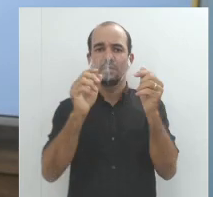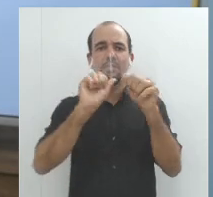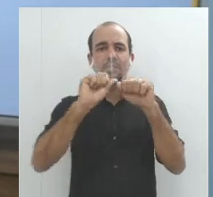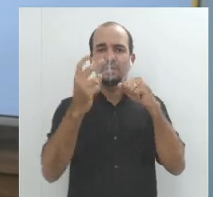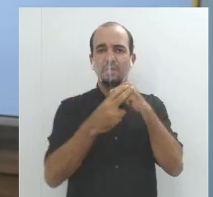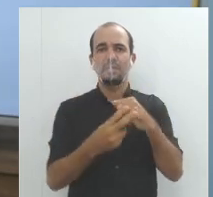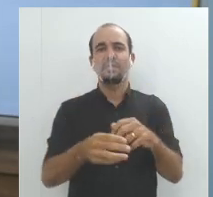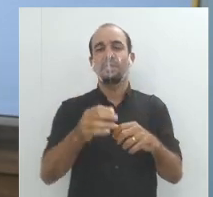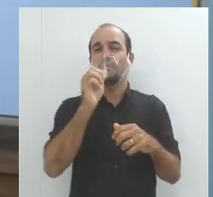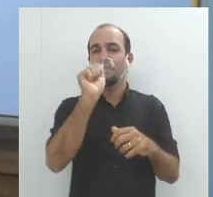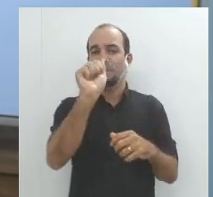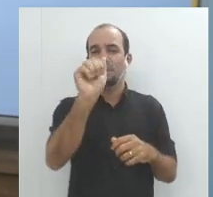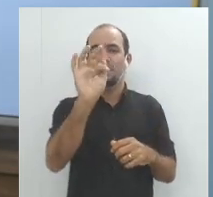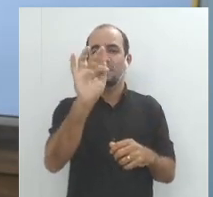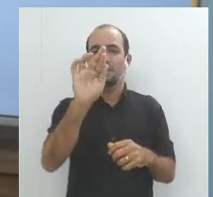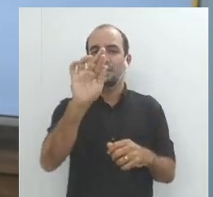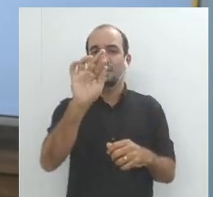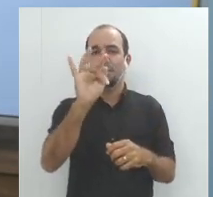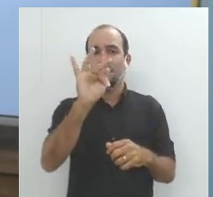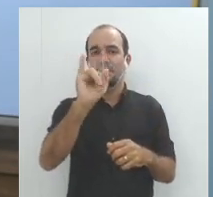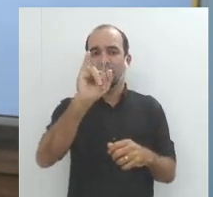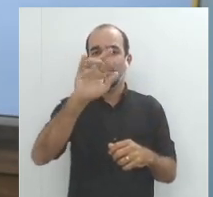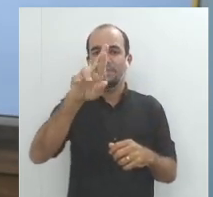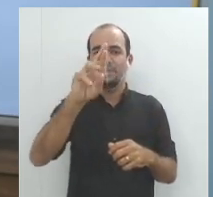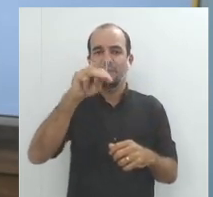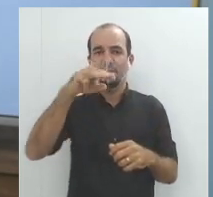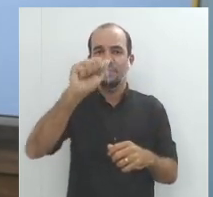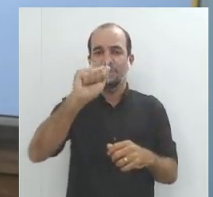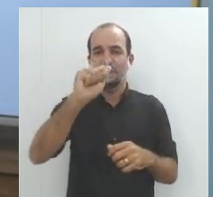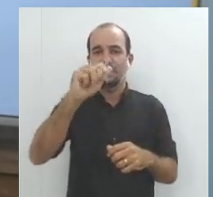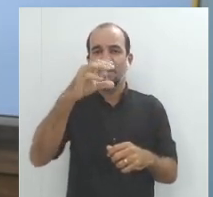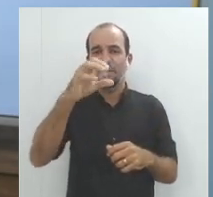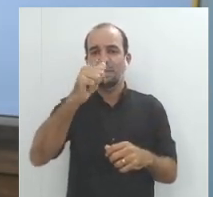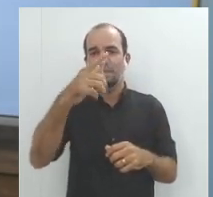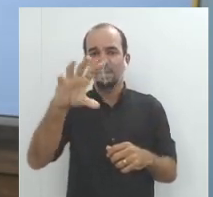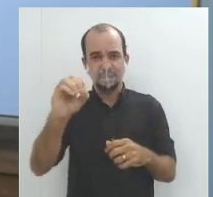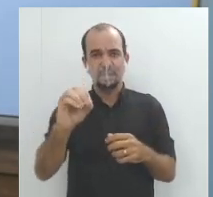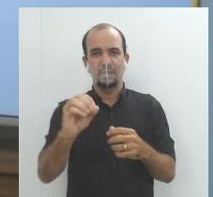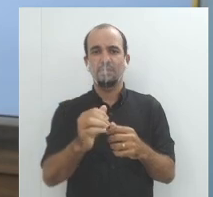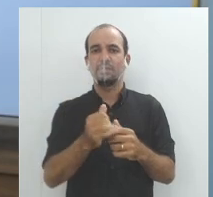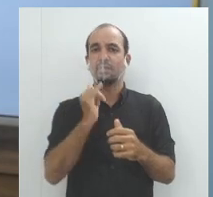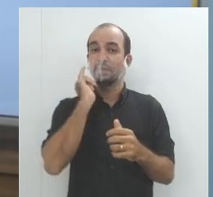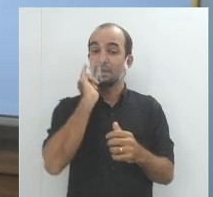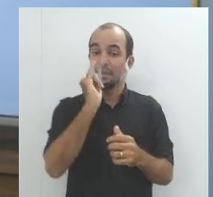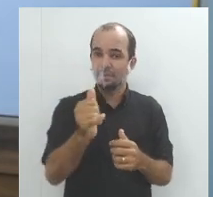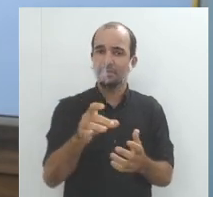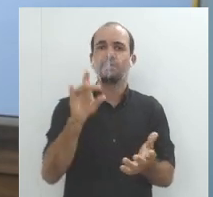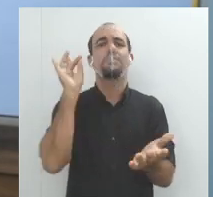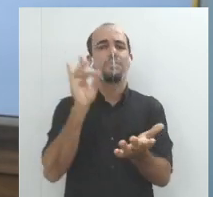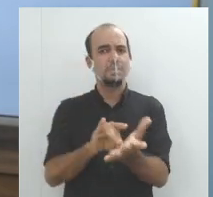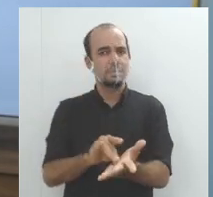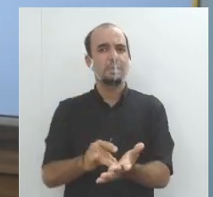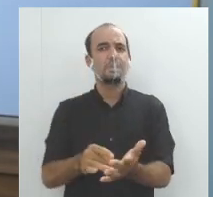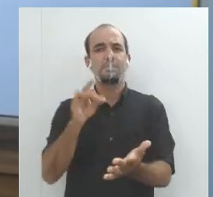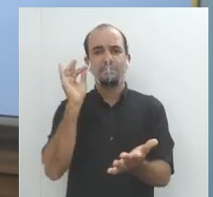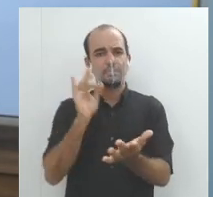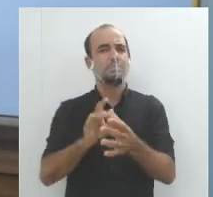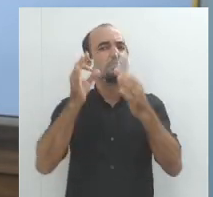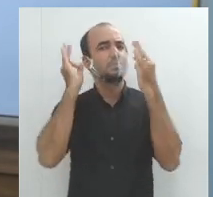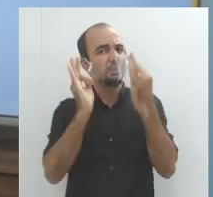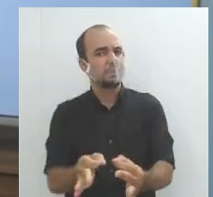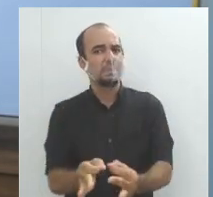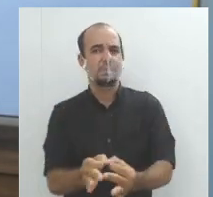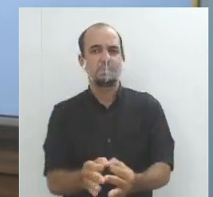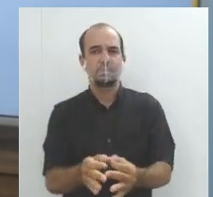Afirmativamente, ele fará outro passeio como esse se for obrigado por seus pais. Tá? Então, eu